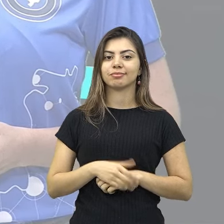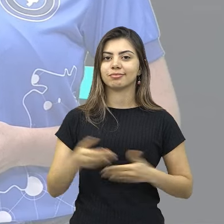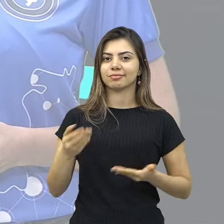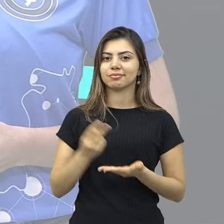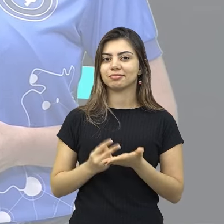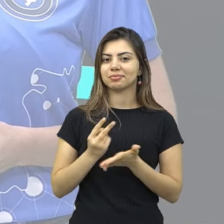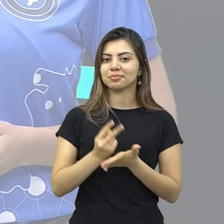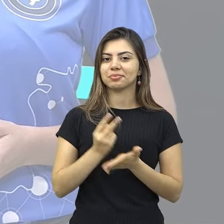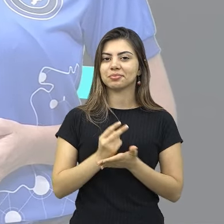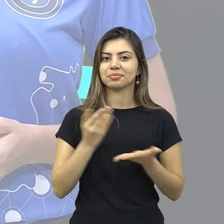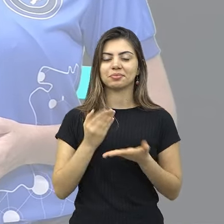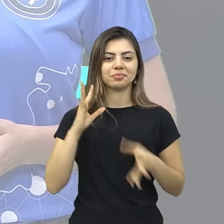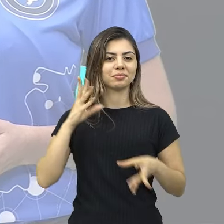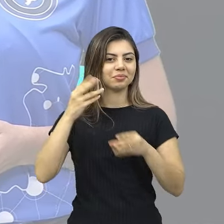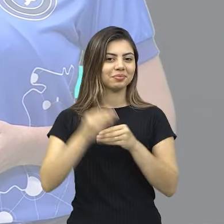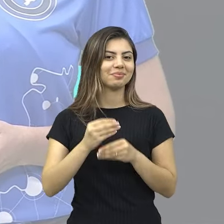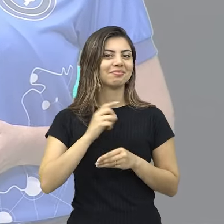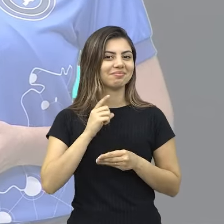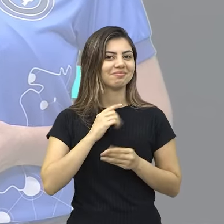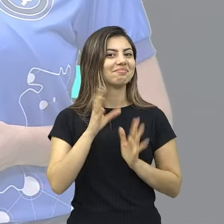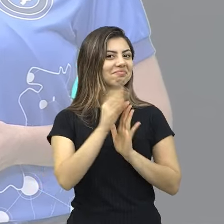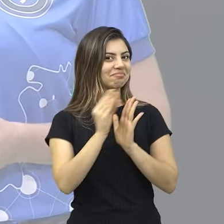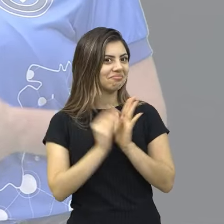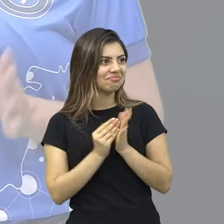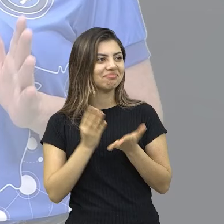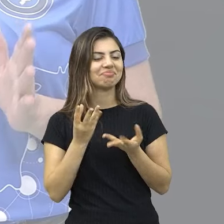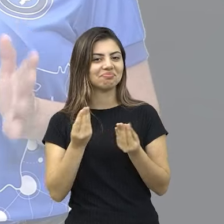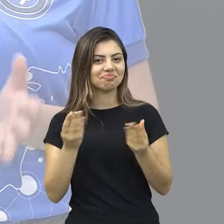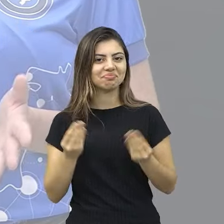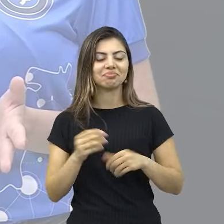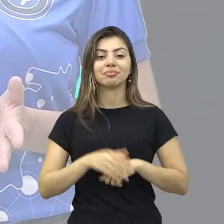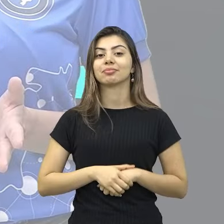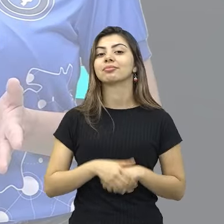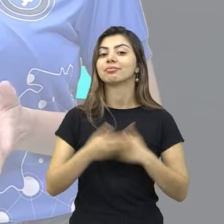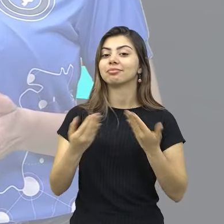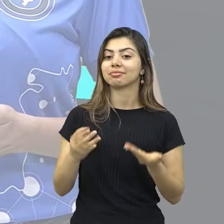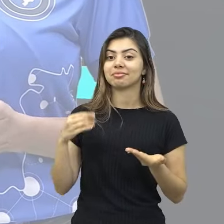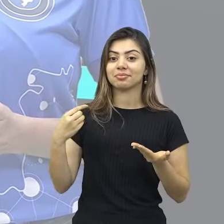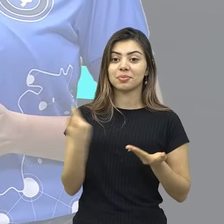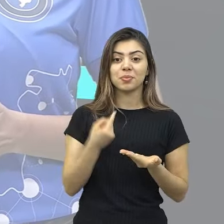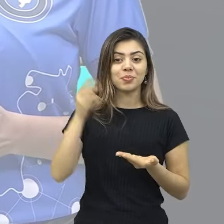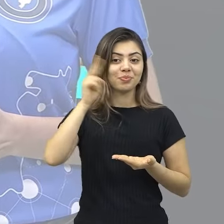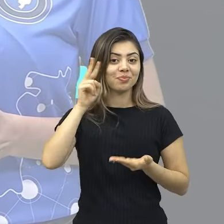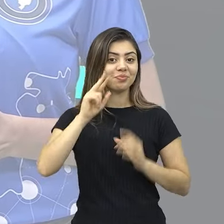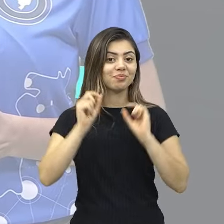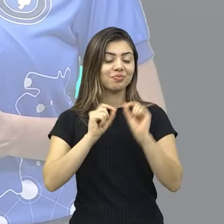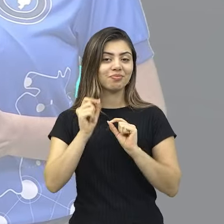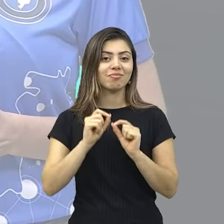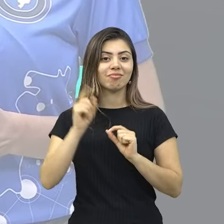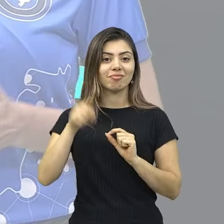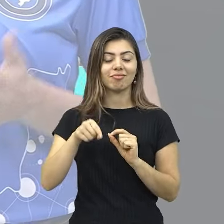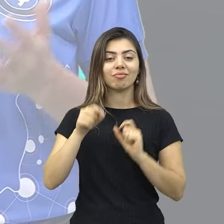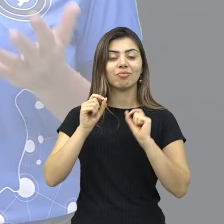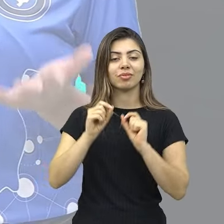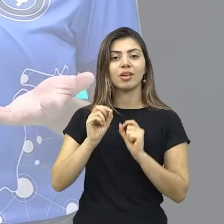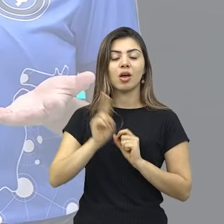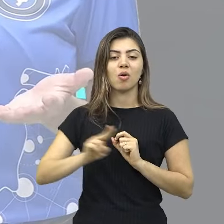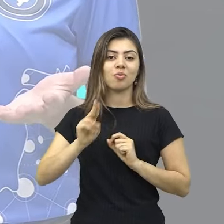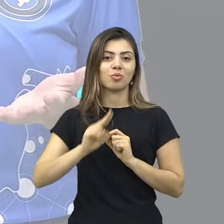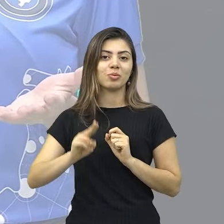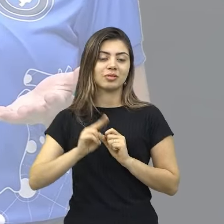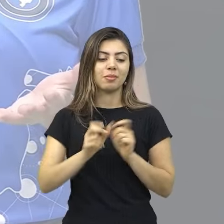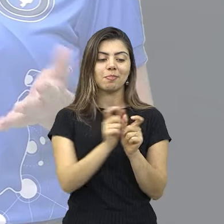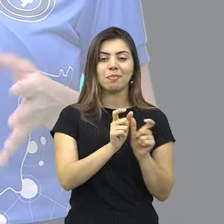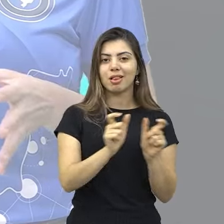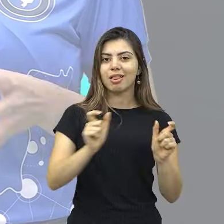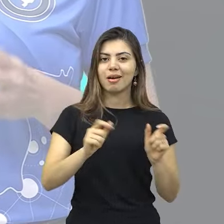Continuando a nossa revisão, ainda tem bastante coisa aí, viu? Vamos relembrar agora o vocabulário de family. Nós utilizamos